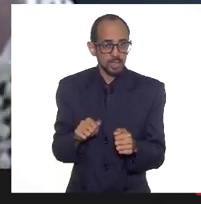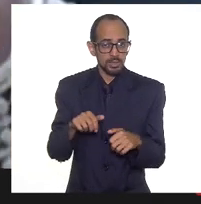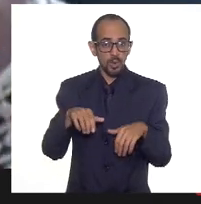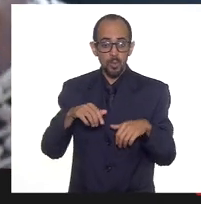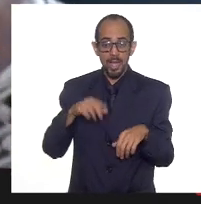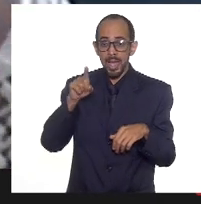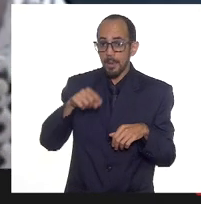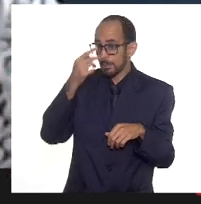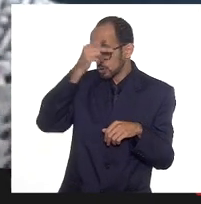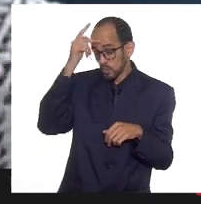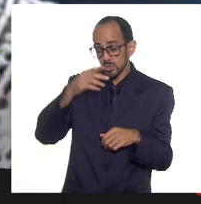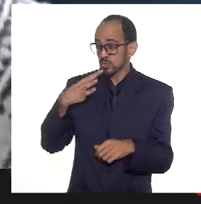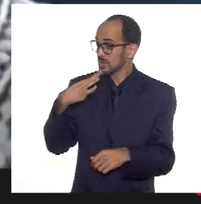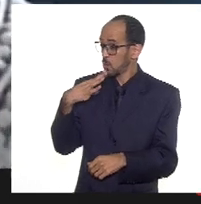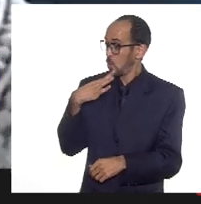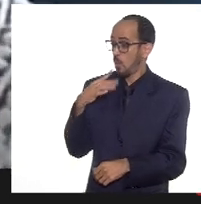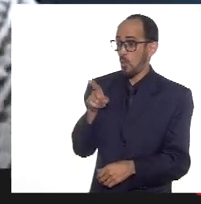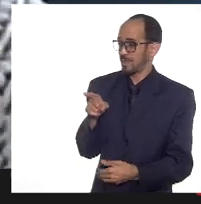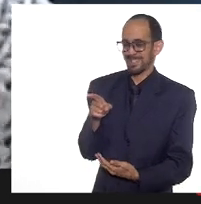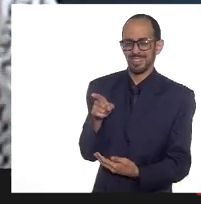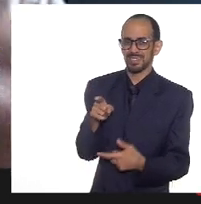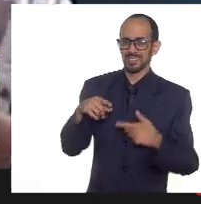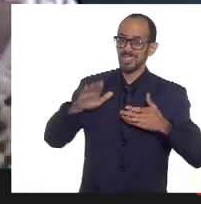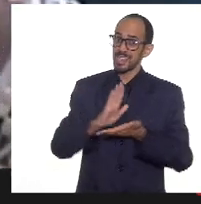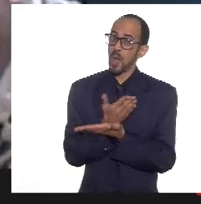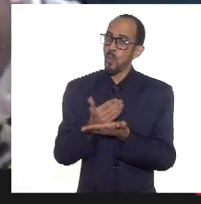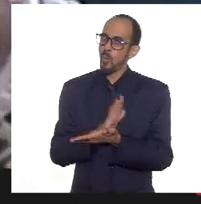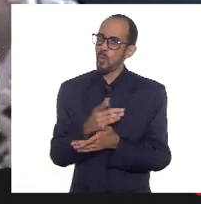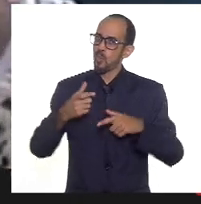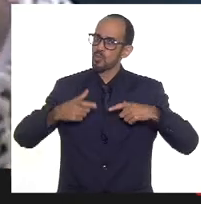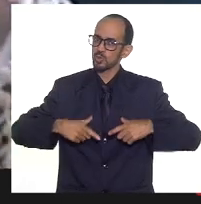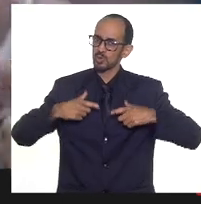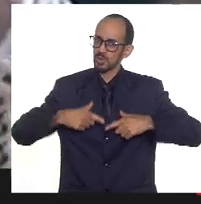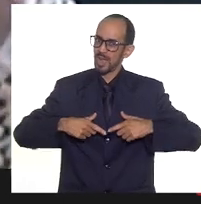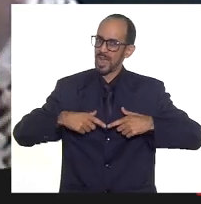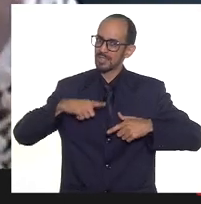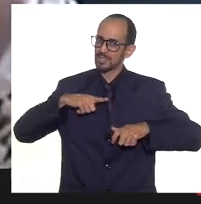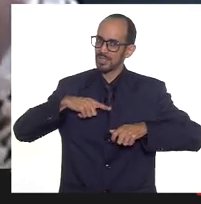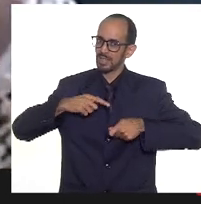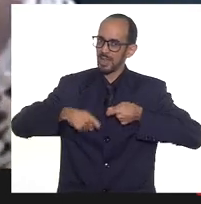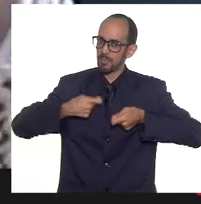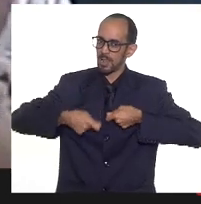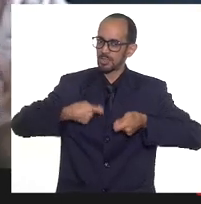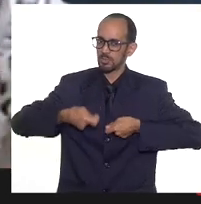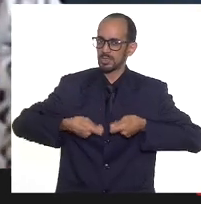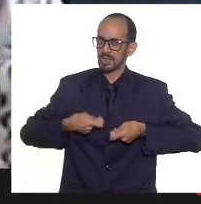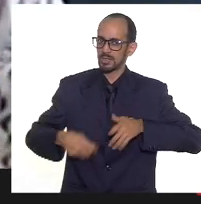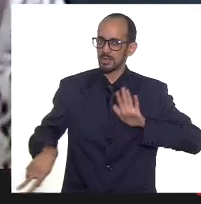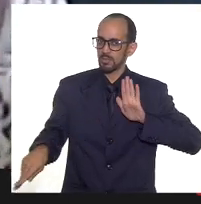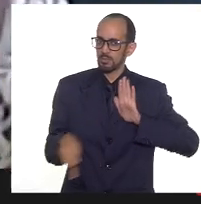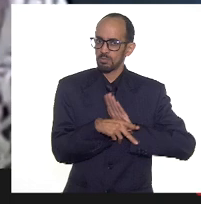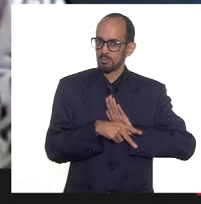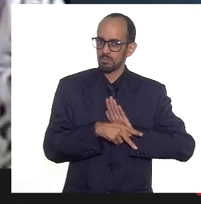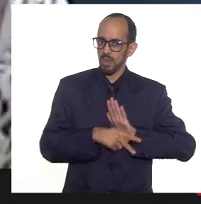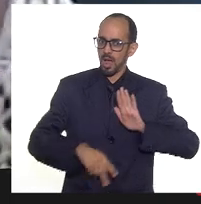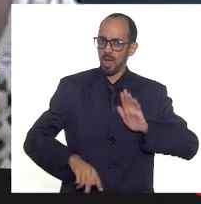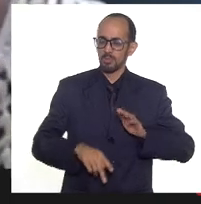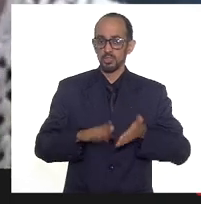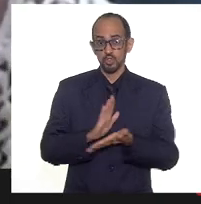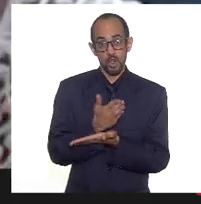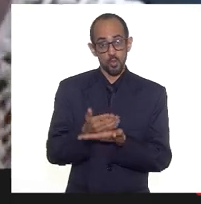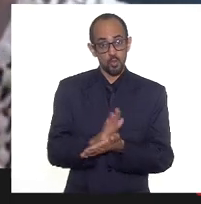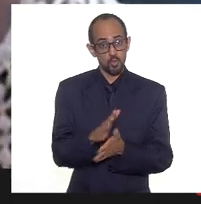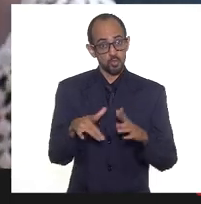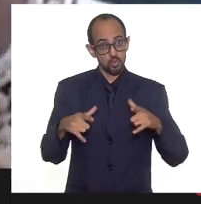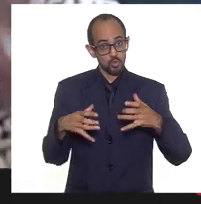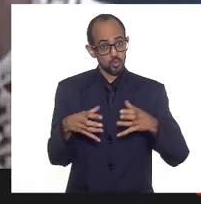não sabe quem é, em determinadas áreas que estão sob controle, né, e domínio de determinados grupos armados, e